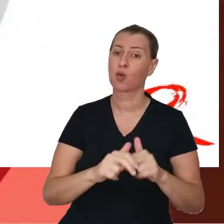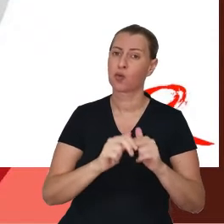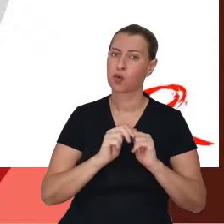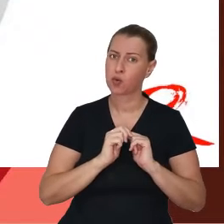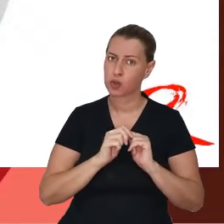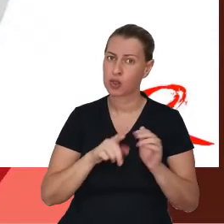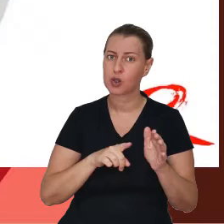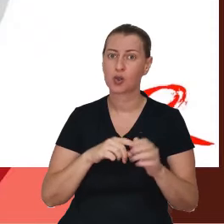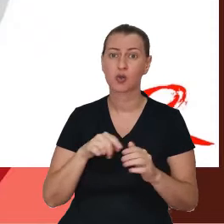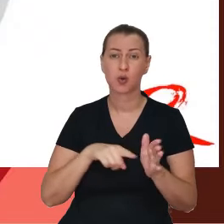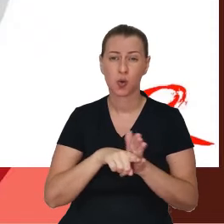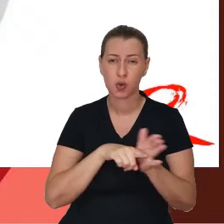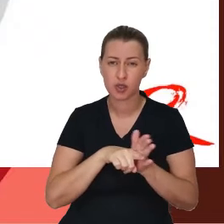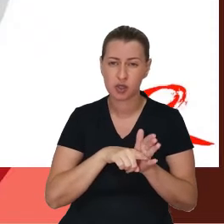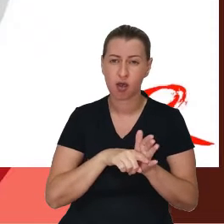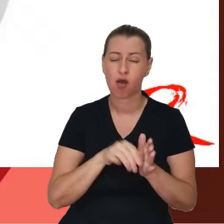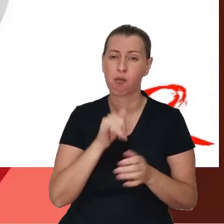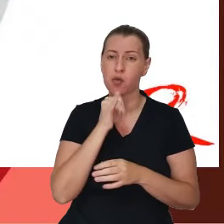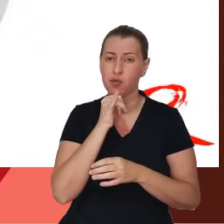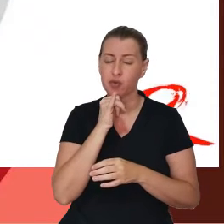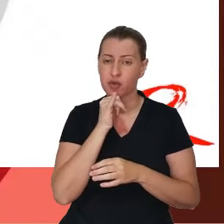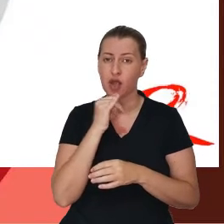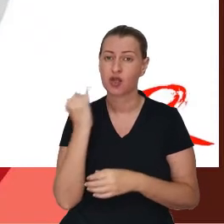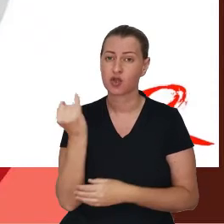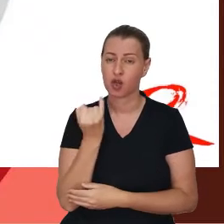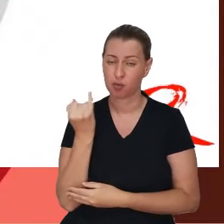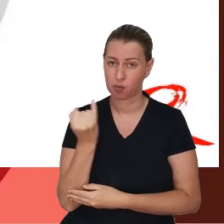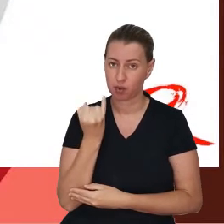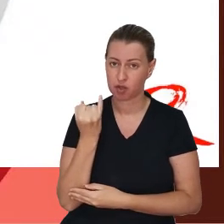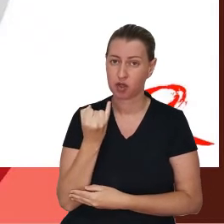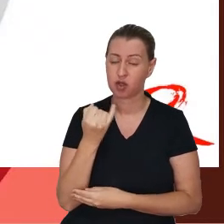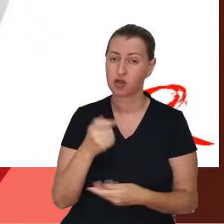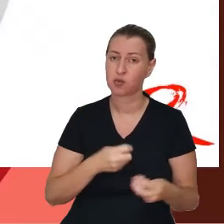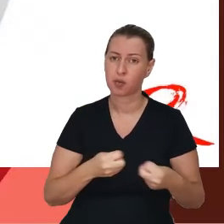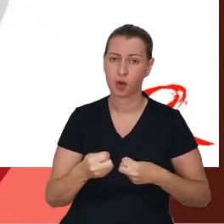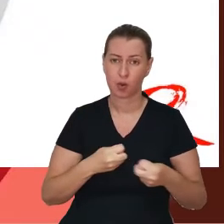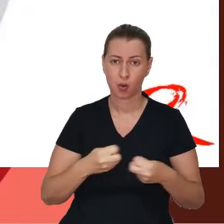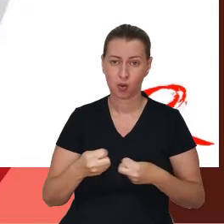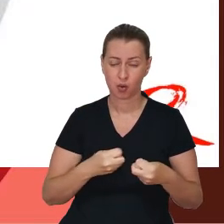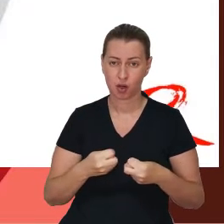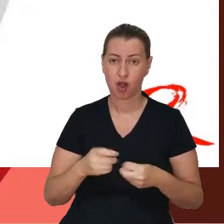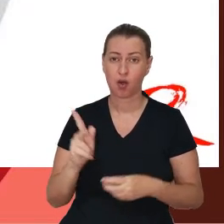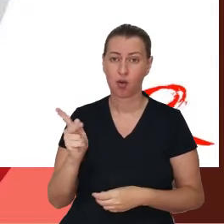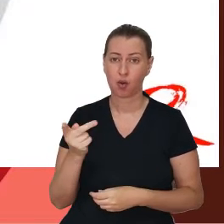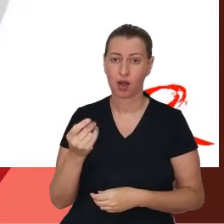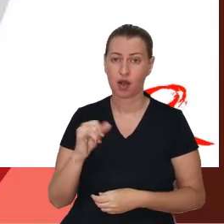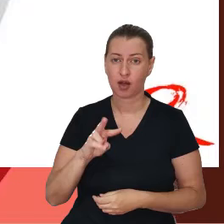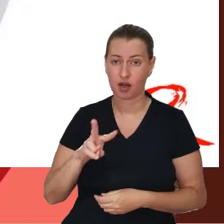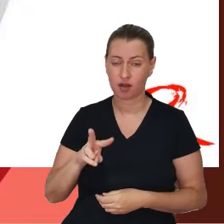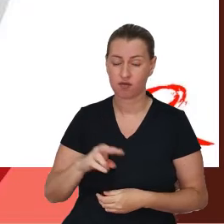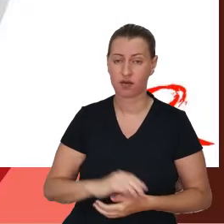é o pontapé inicial para o controle da infecção.